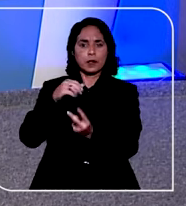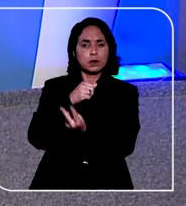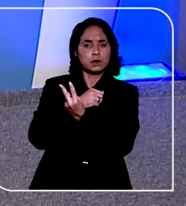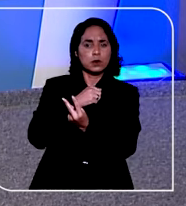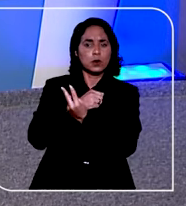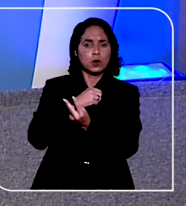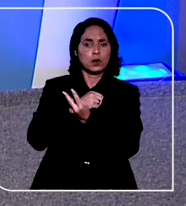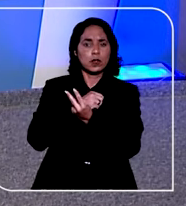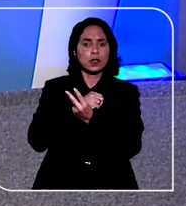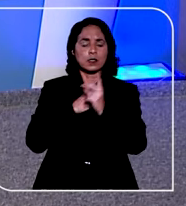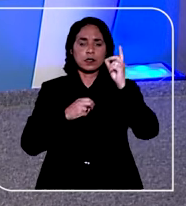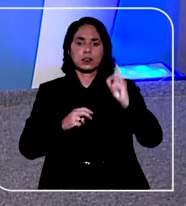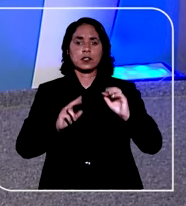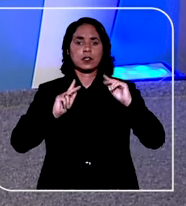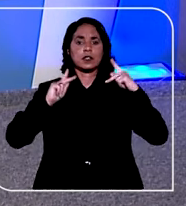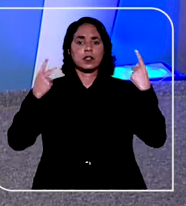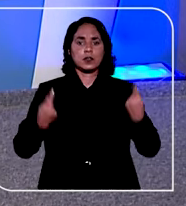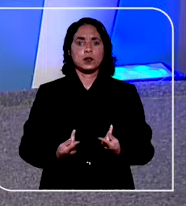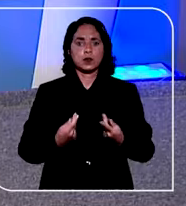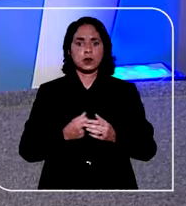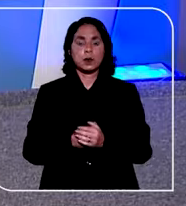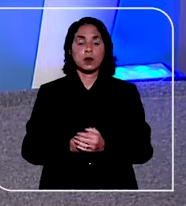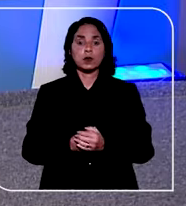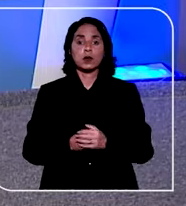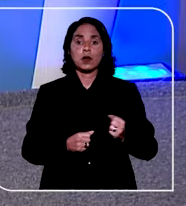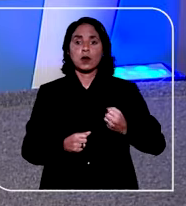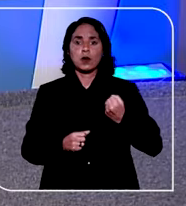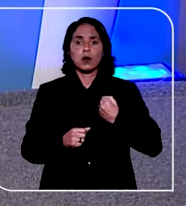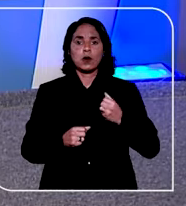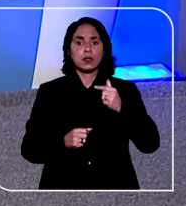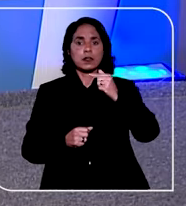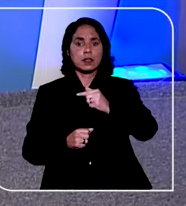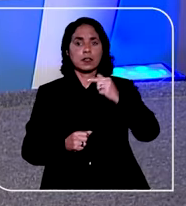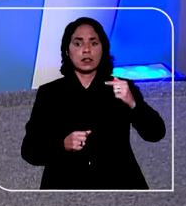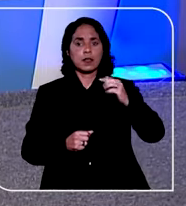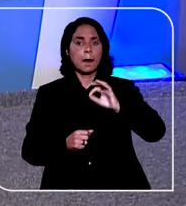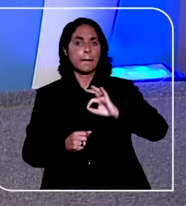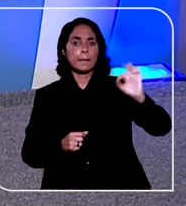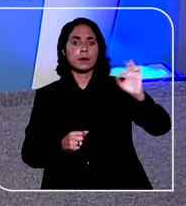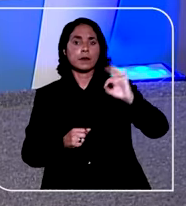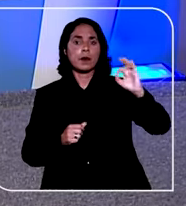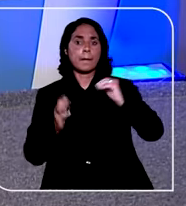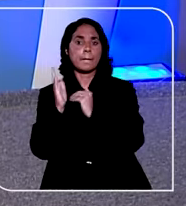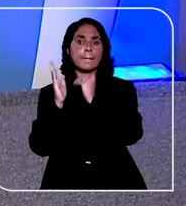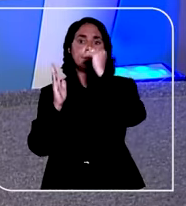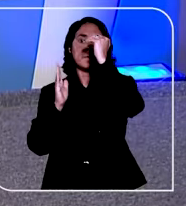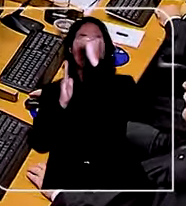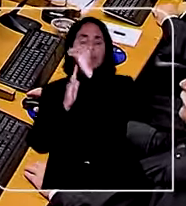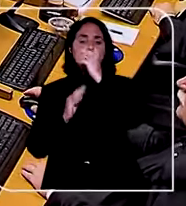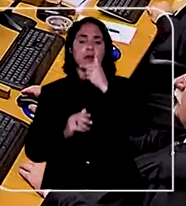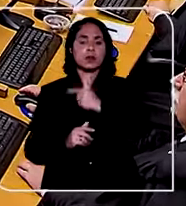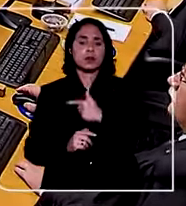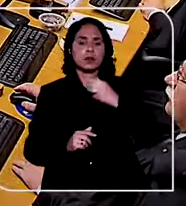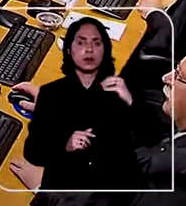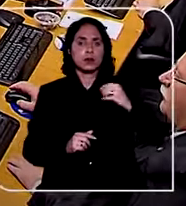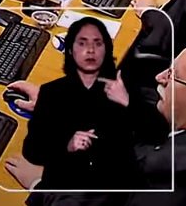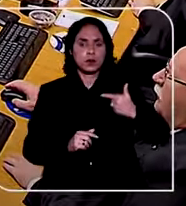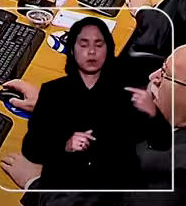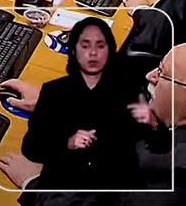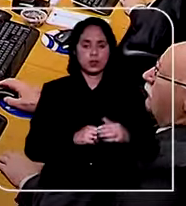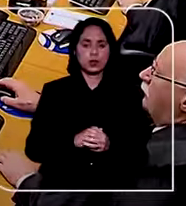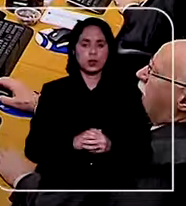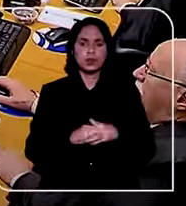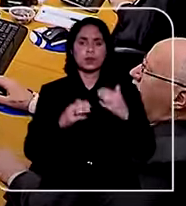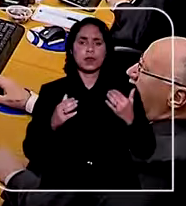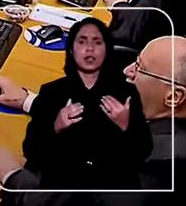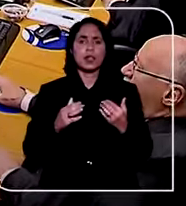Direitos Humanos o número é 77% maior do que em 2022 sob o rito dos